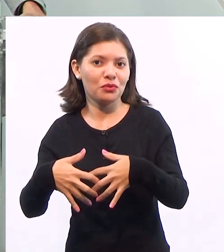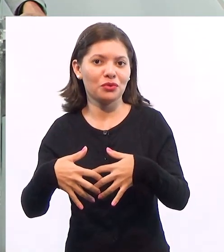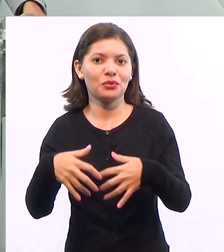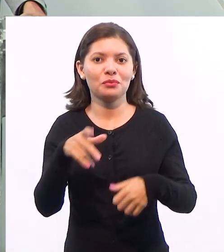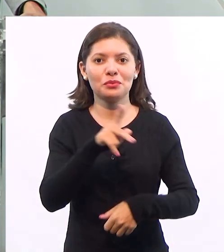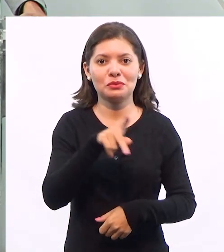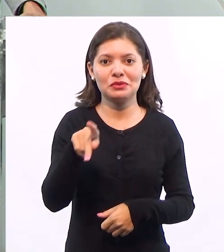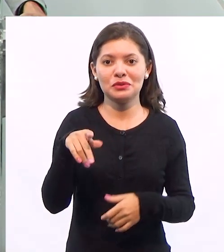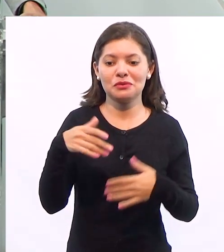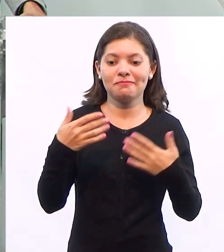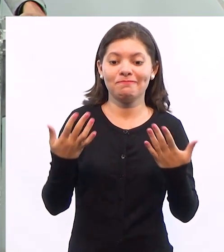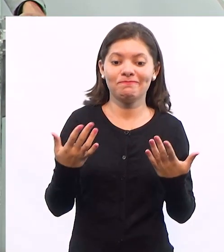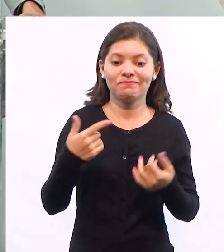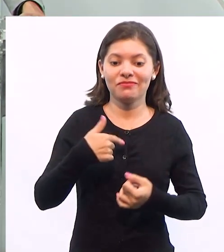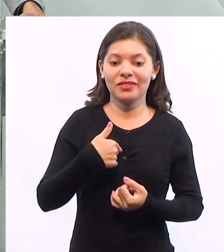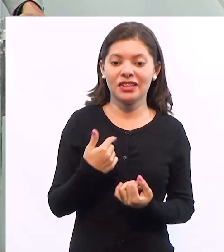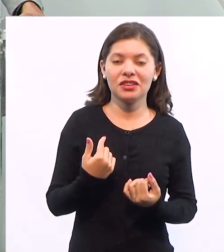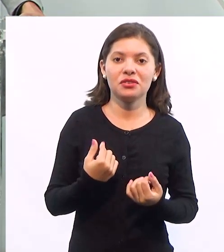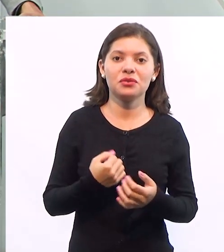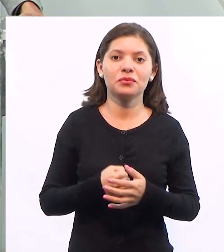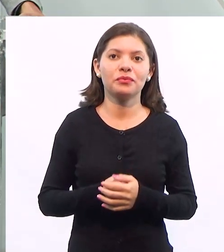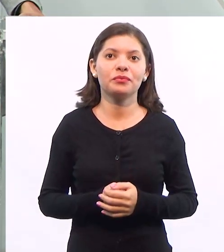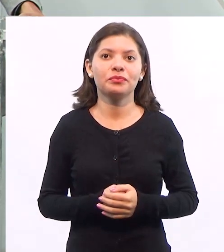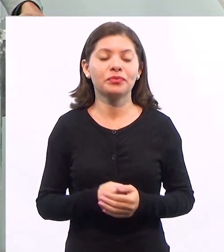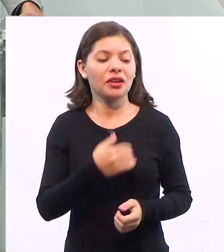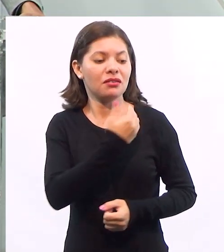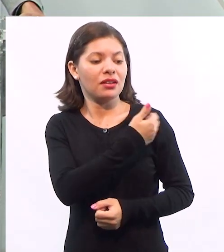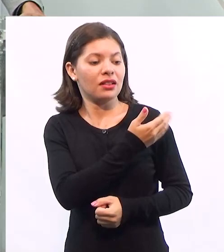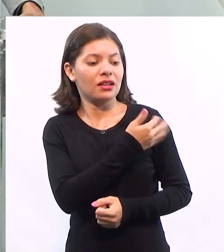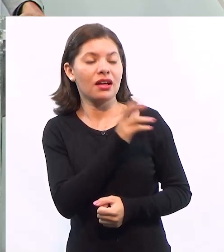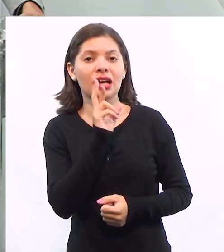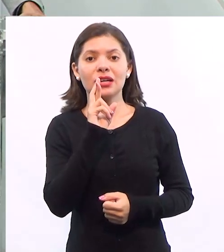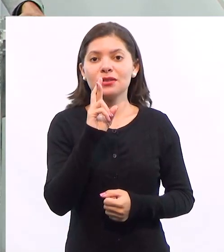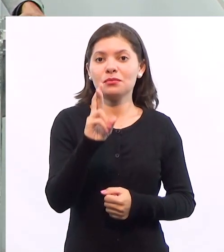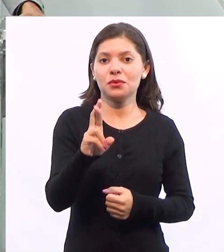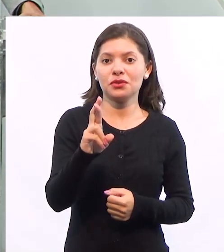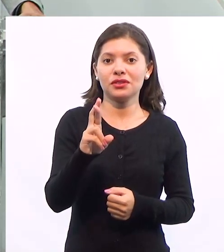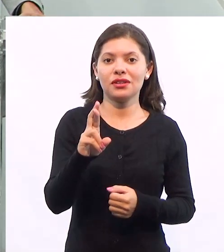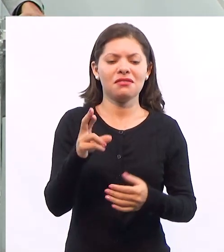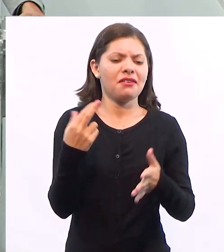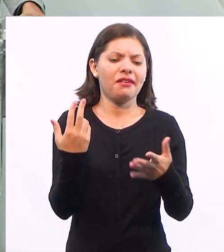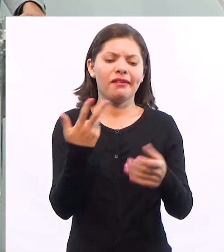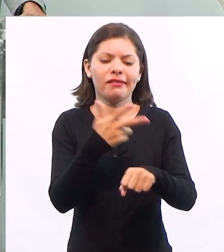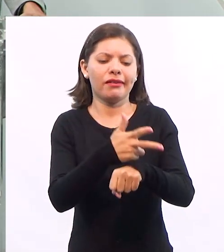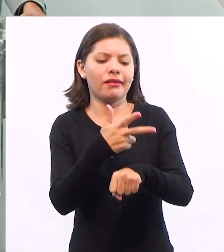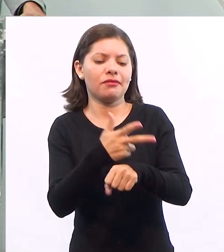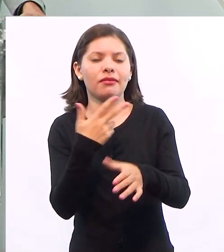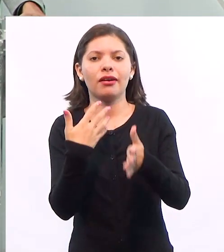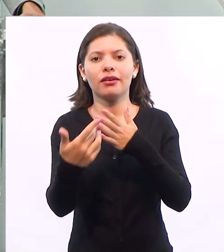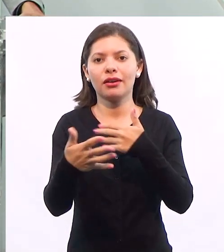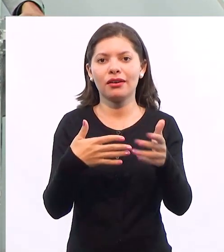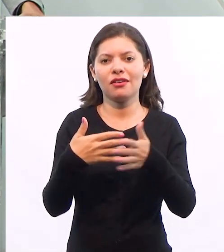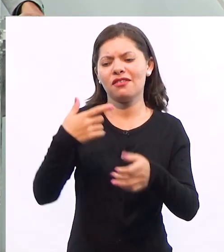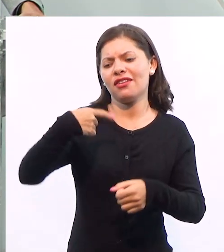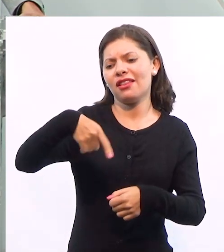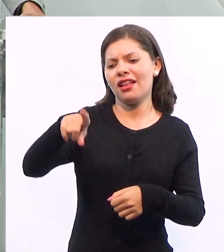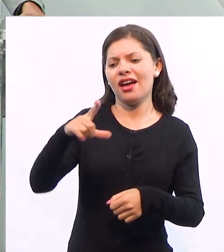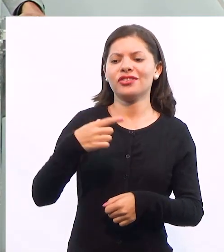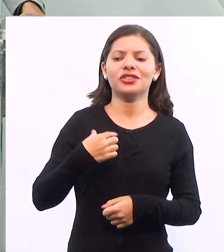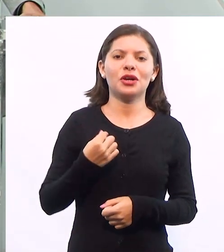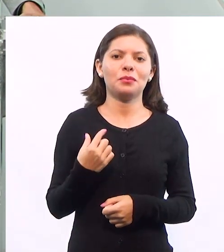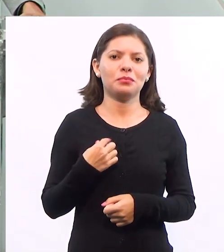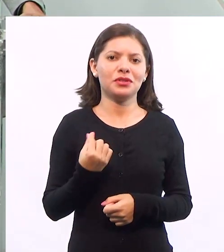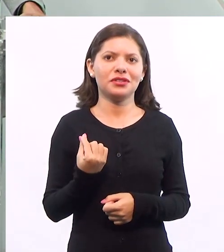fosse maltratado nessa organização, eu poderia dar a resposta dessa forma. Vou gravar de qualquer jeito. Vou lá de camisa de